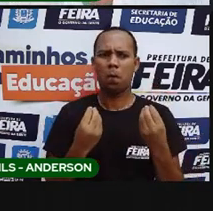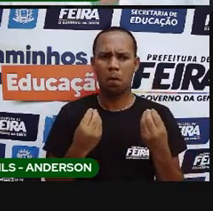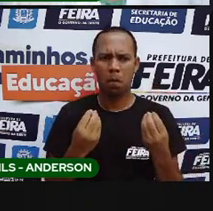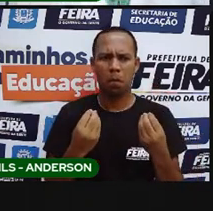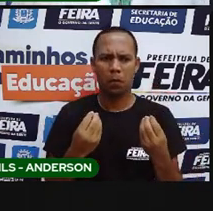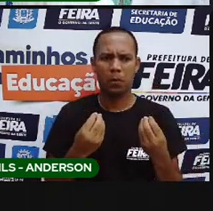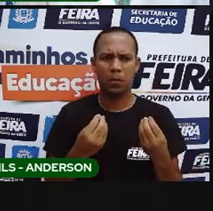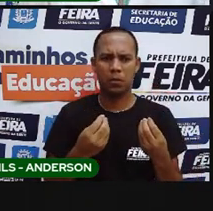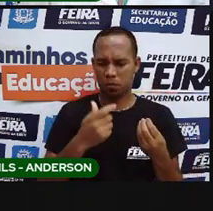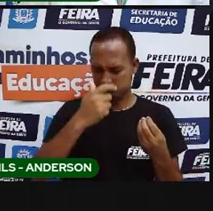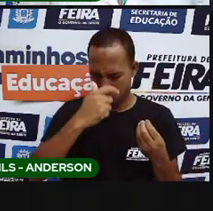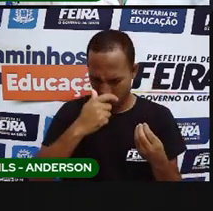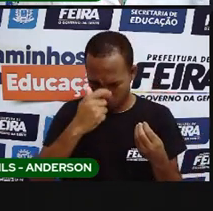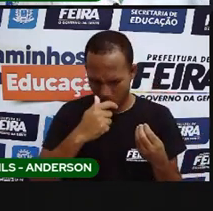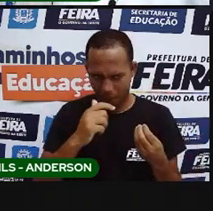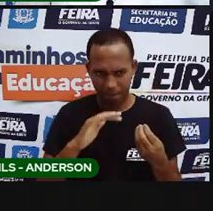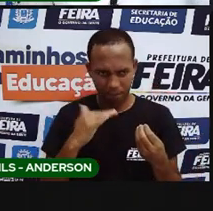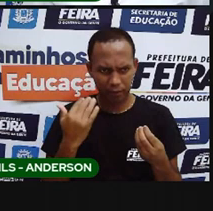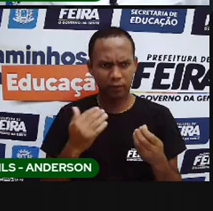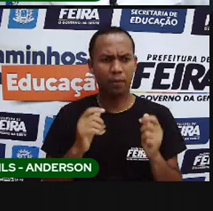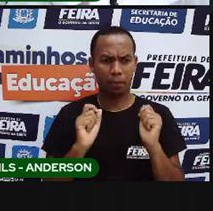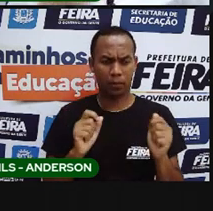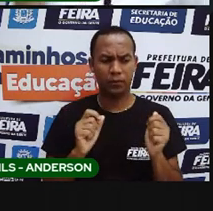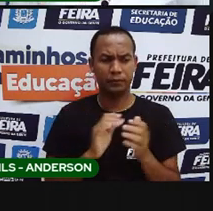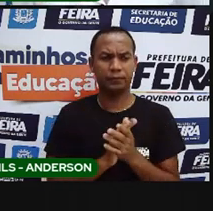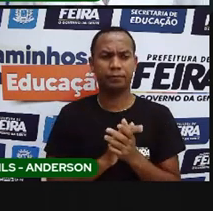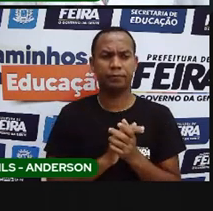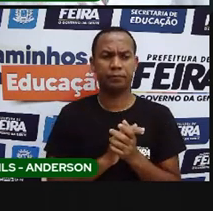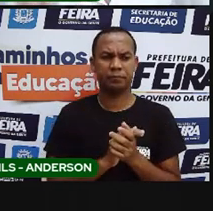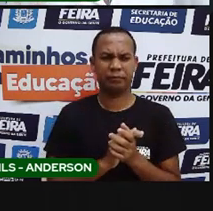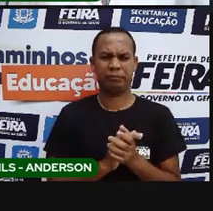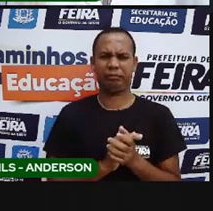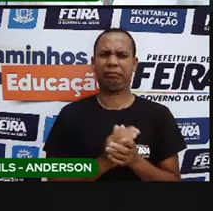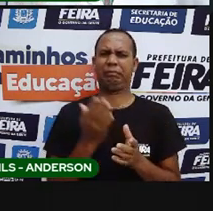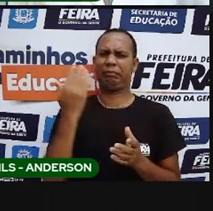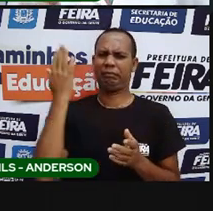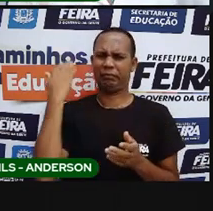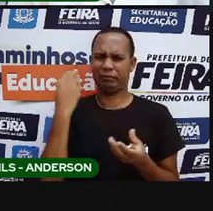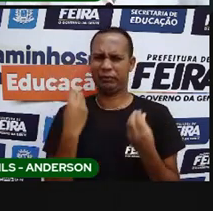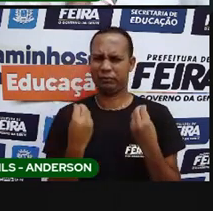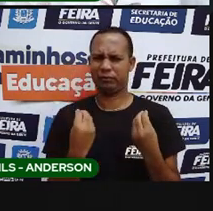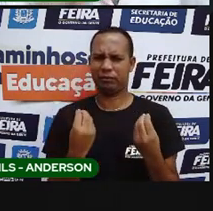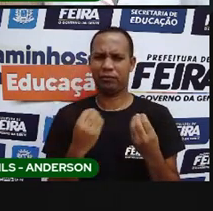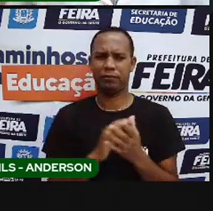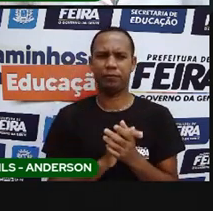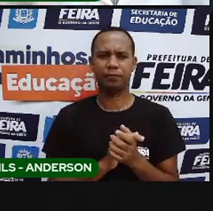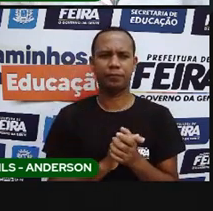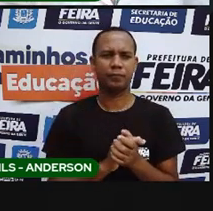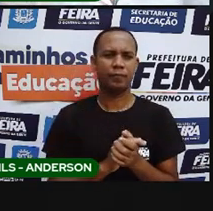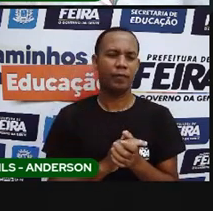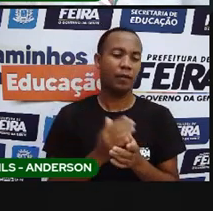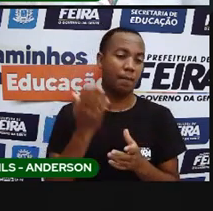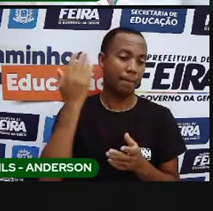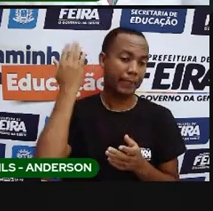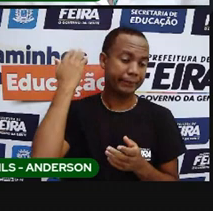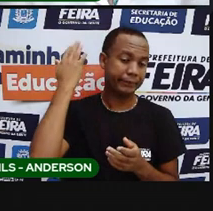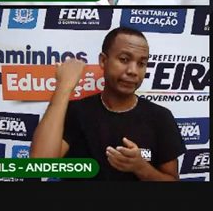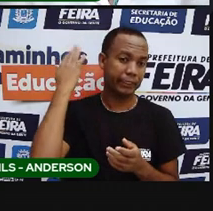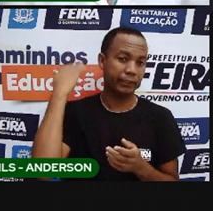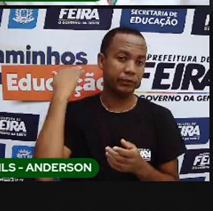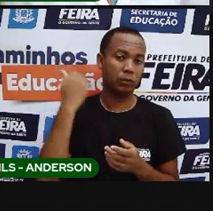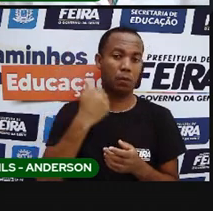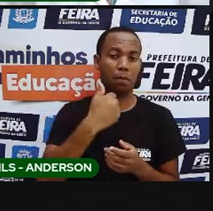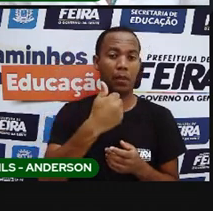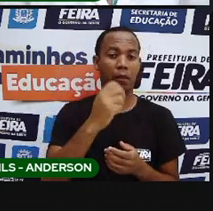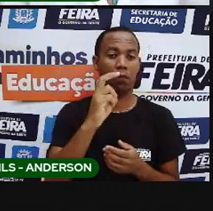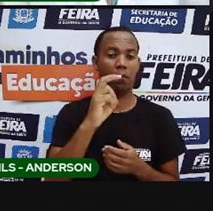gripe vai matar alguém? Né? Bom, ainda mais naquele tempo, uma gripe. Então, assim, naquele tempo lá, em